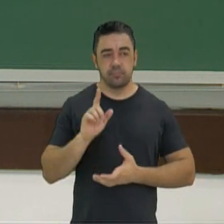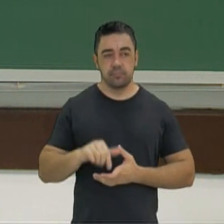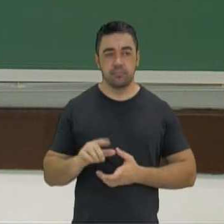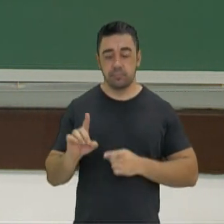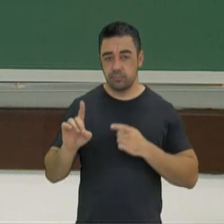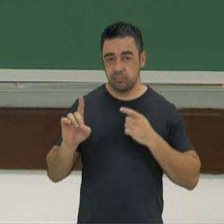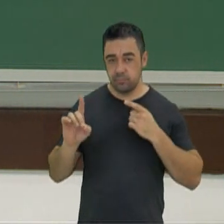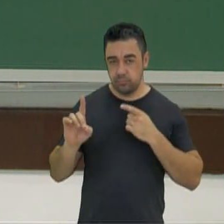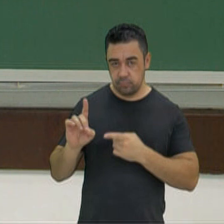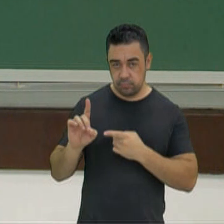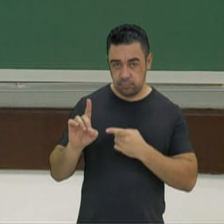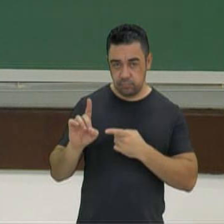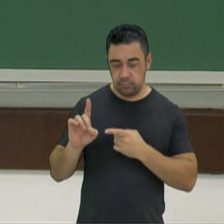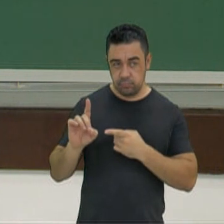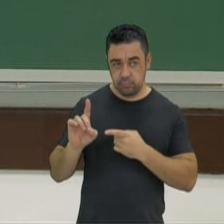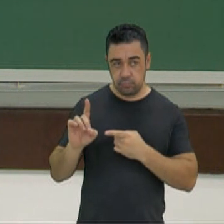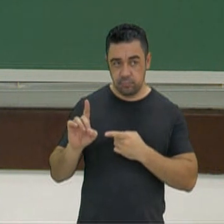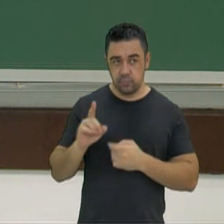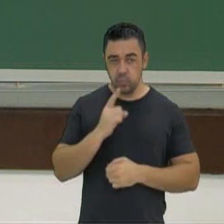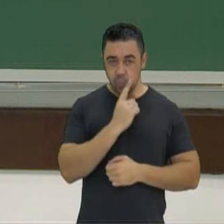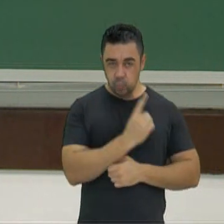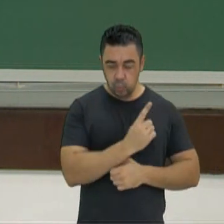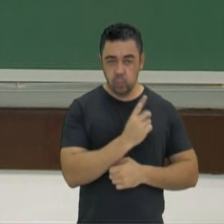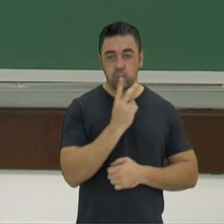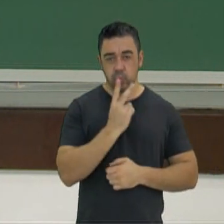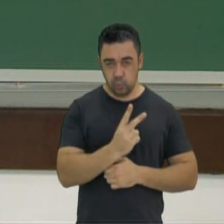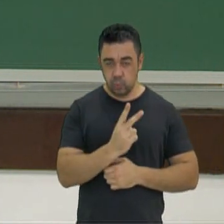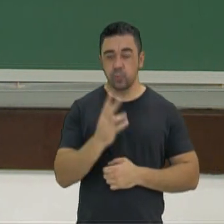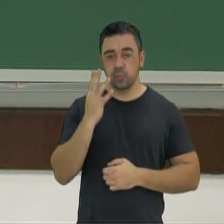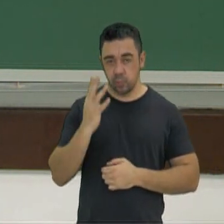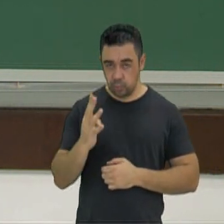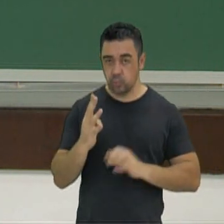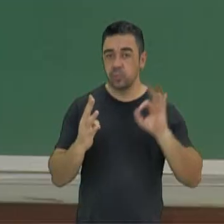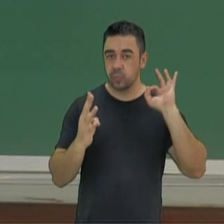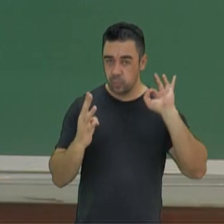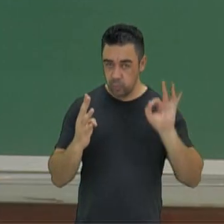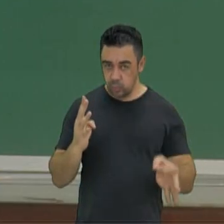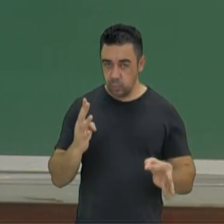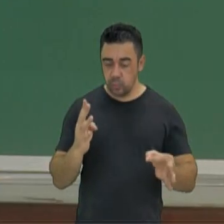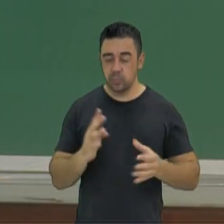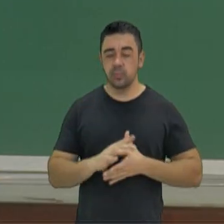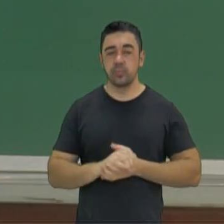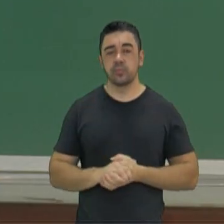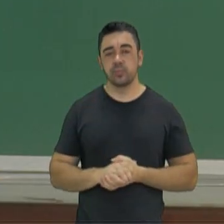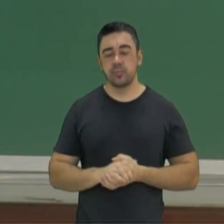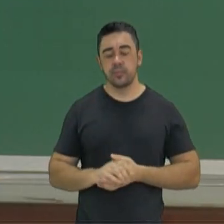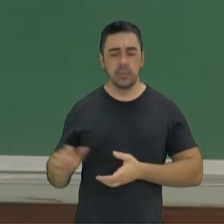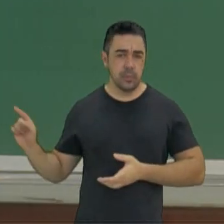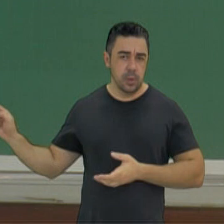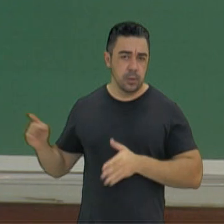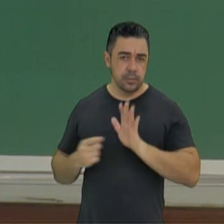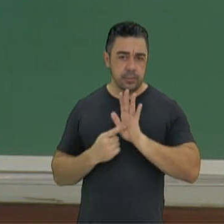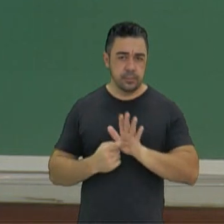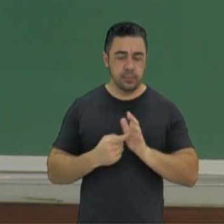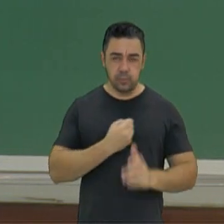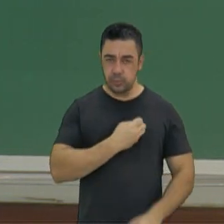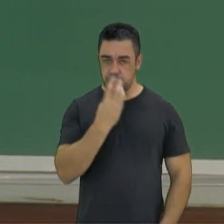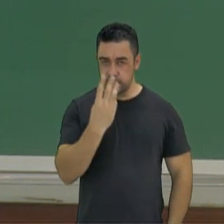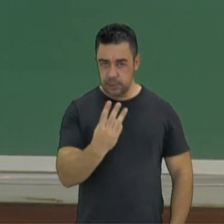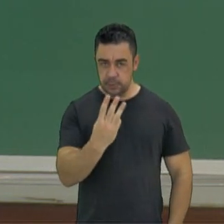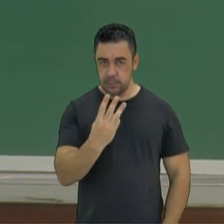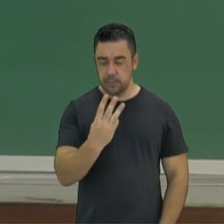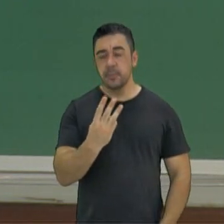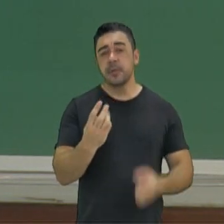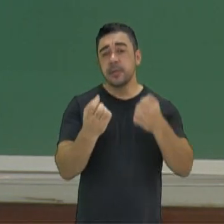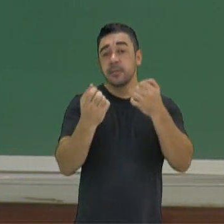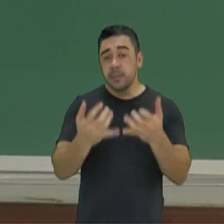D. Então, as opções 1, 2 e 4 estavam corretas. Eu coloquei o número 3 aqui para a